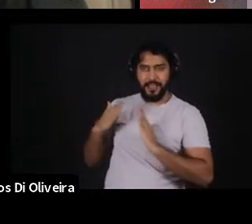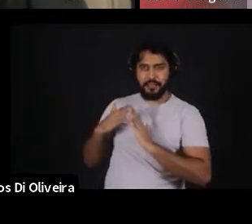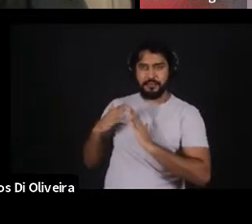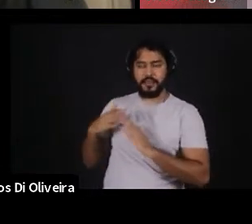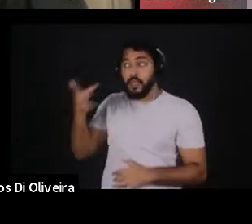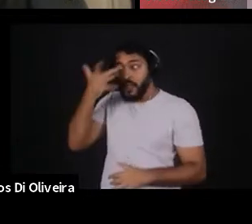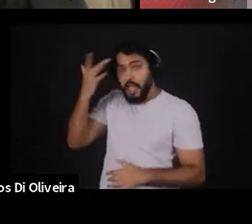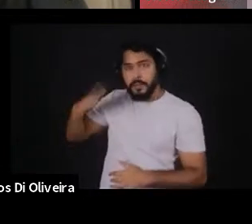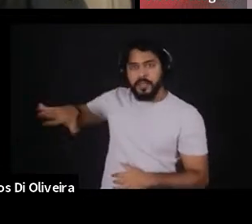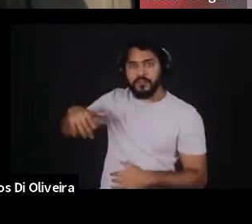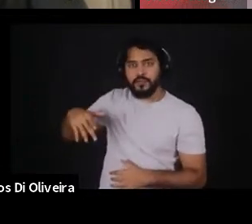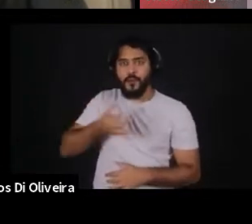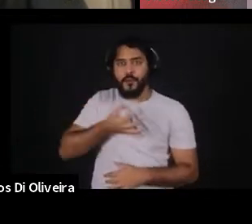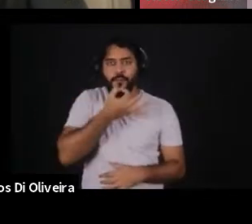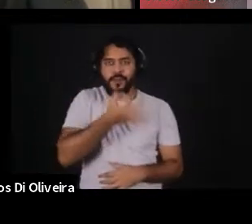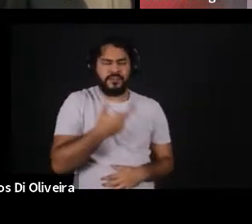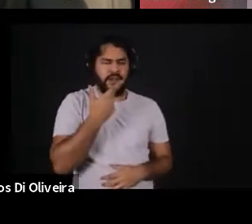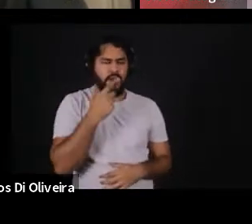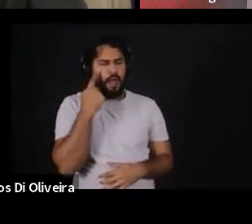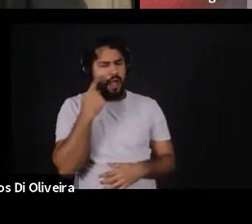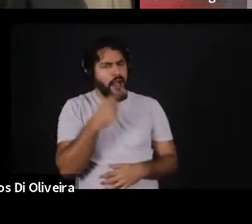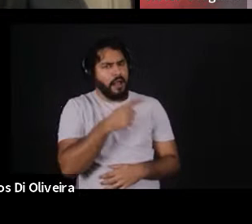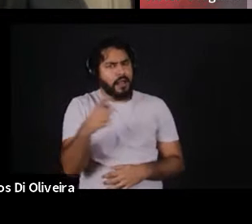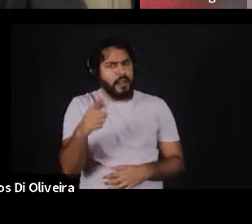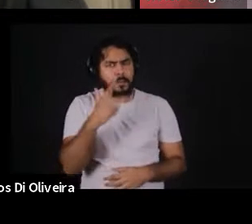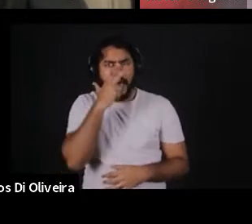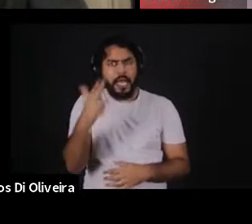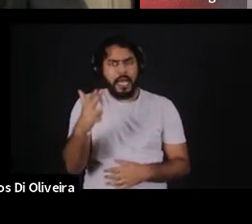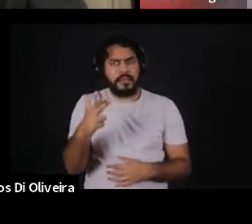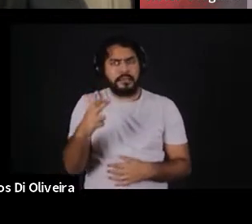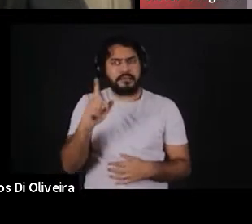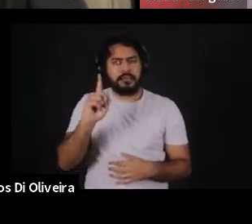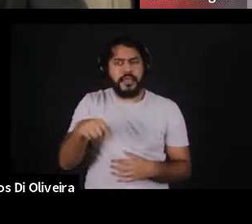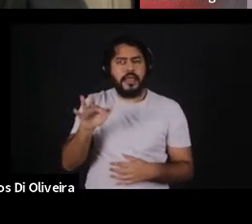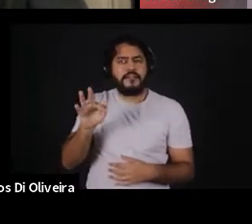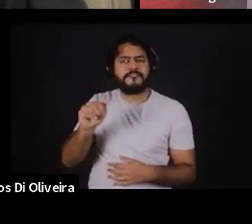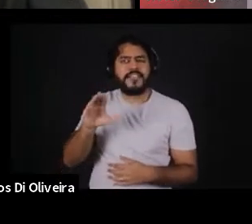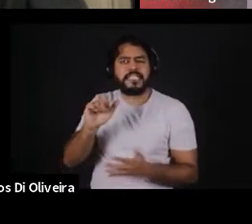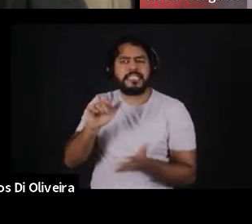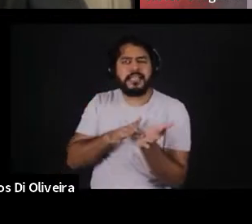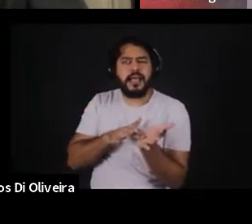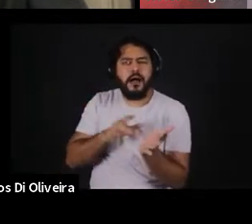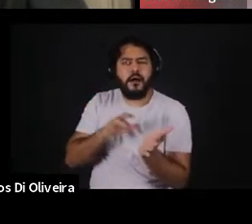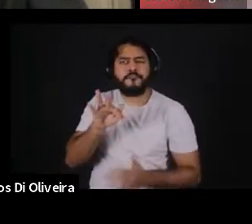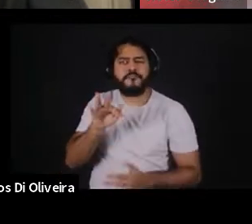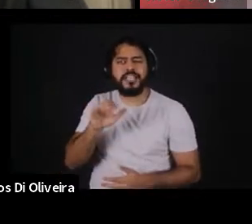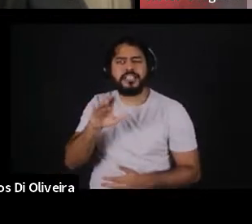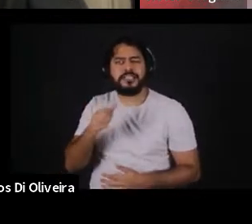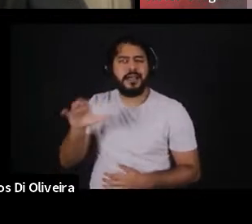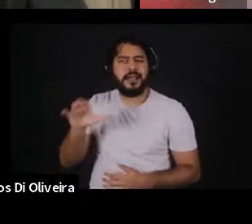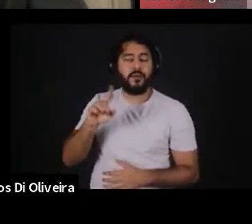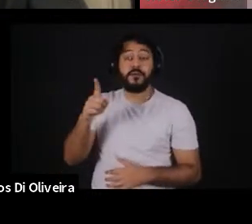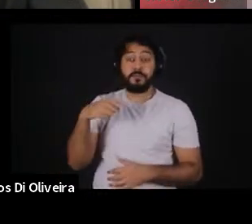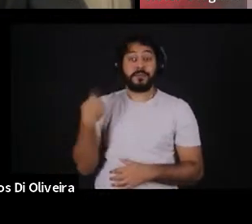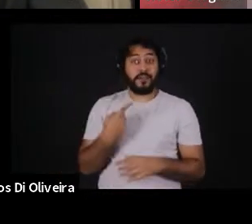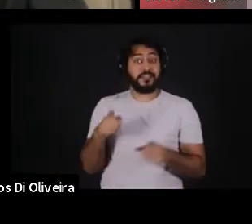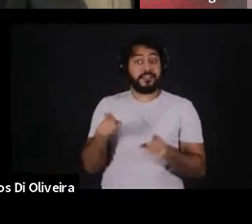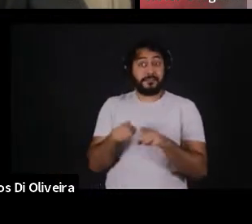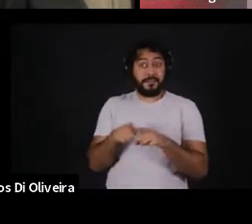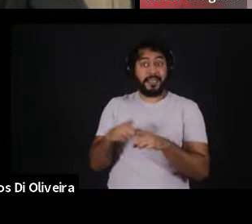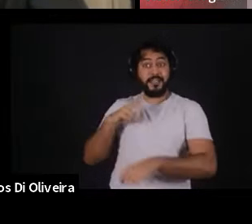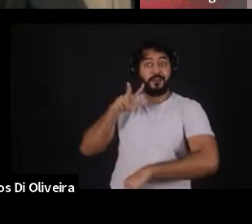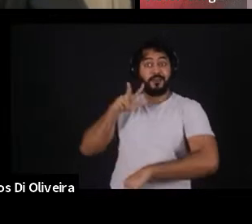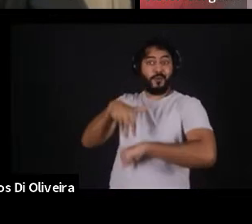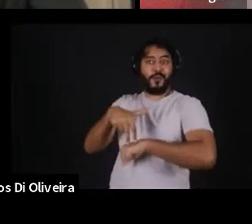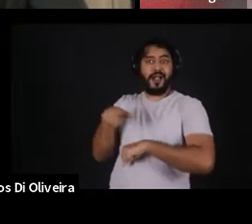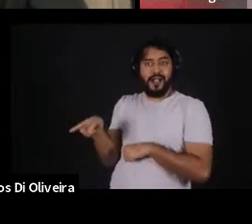ah, vocês parece que estão fazendo um filme de ficção. E tem esse lugar, assim, a gente está. É uma coisa, a gente está